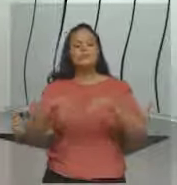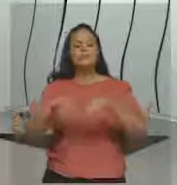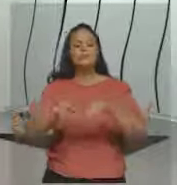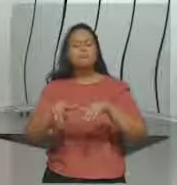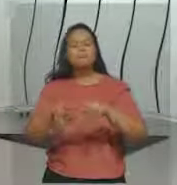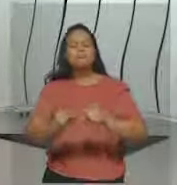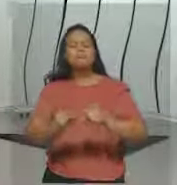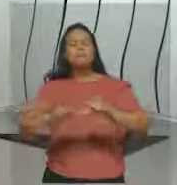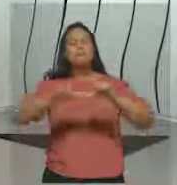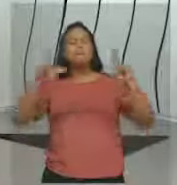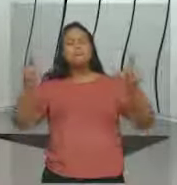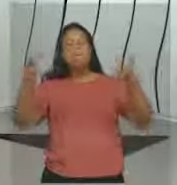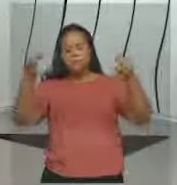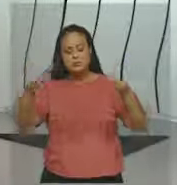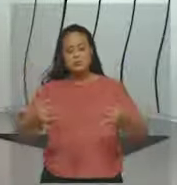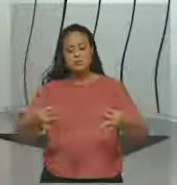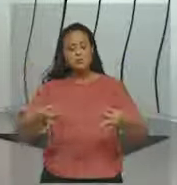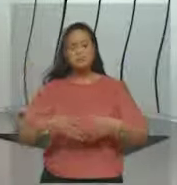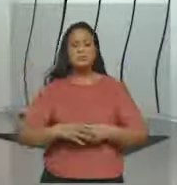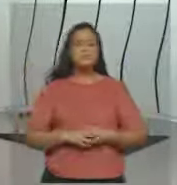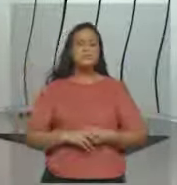corretamente.